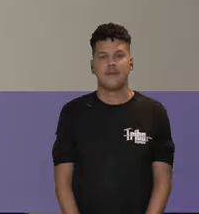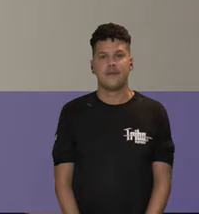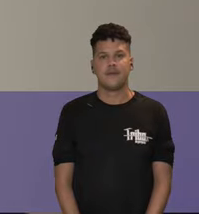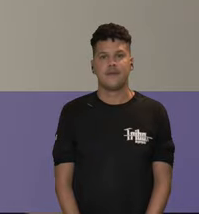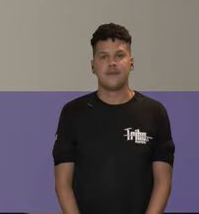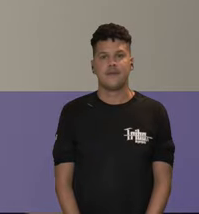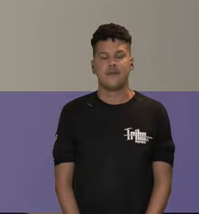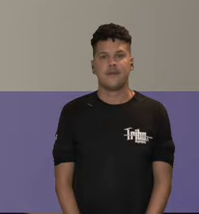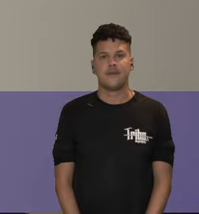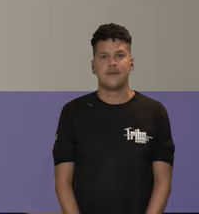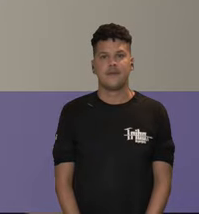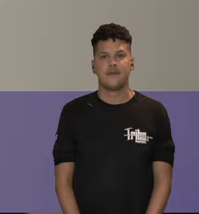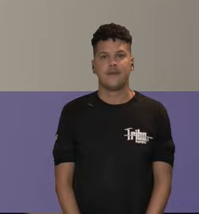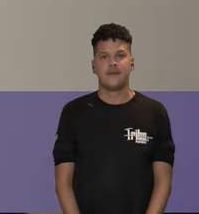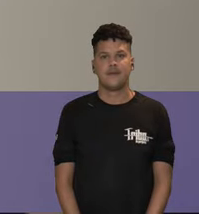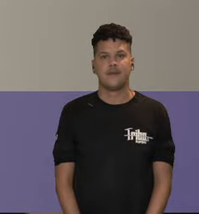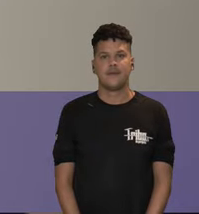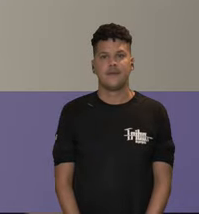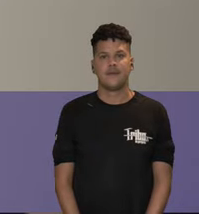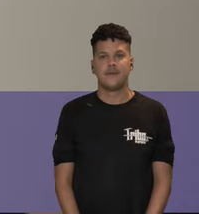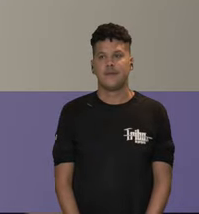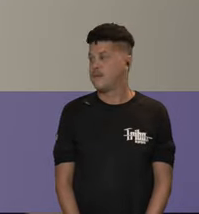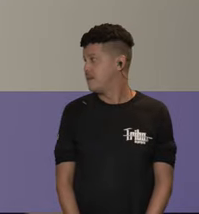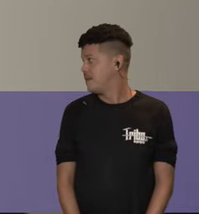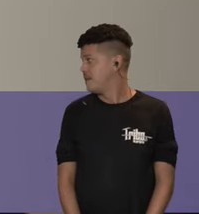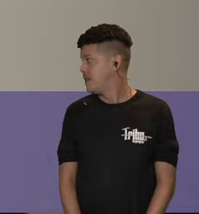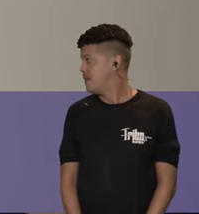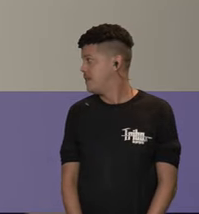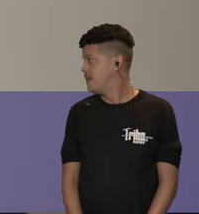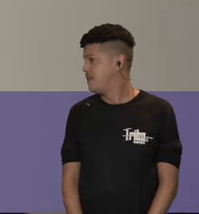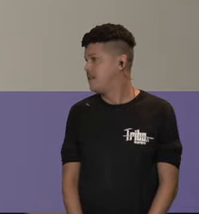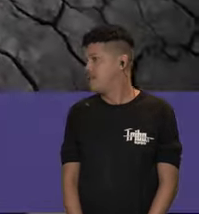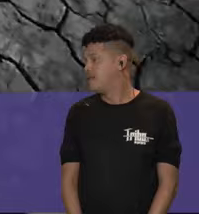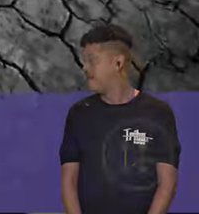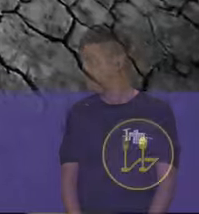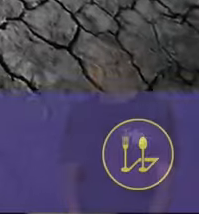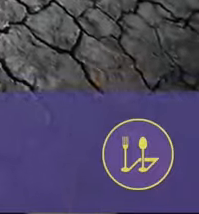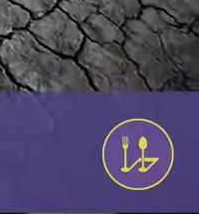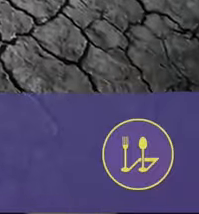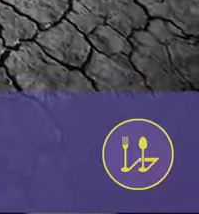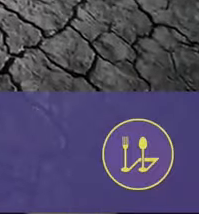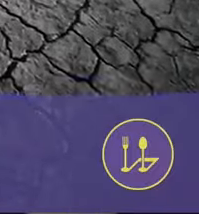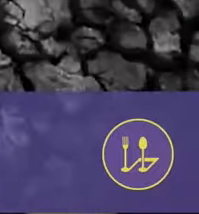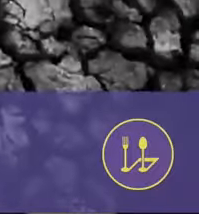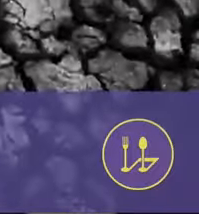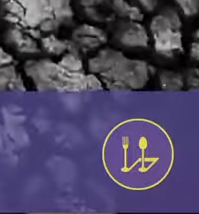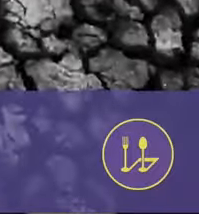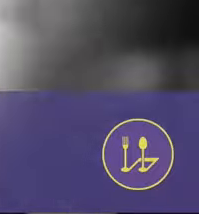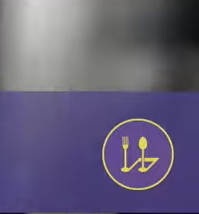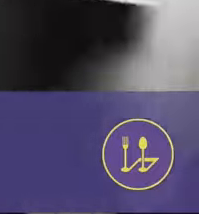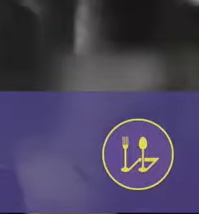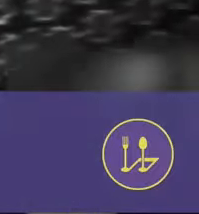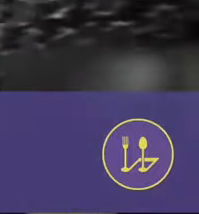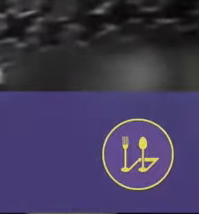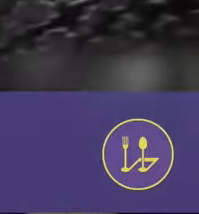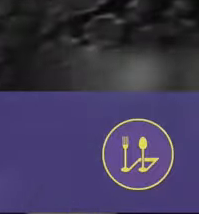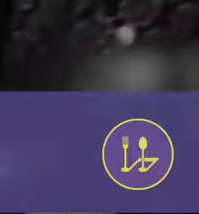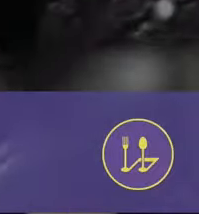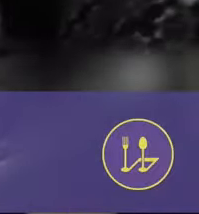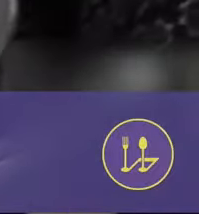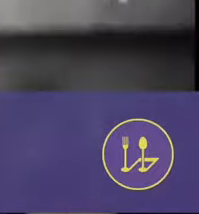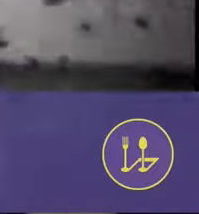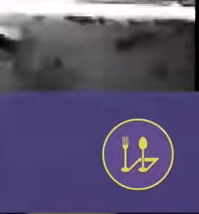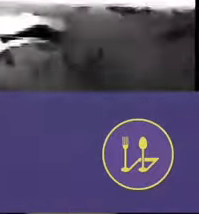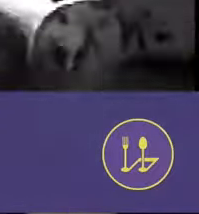Mas você já parou para pensar se todos têm o que comer? Será que o mundo já não passa fome